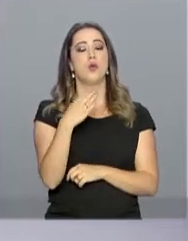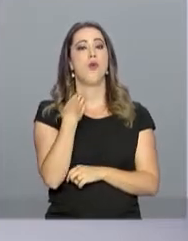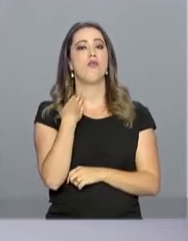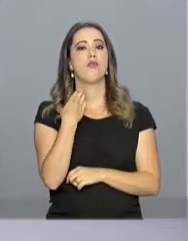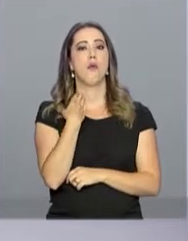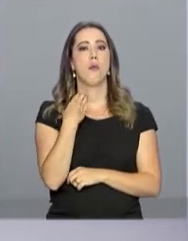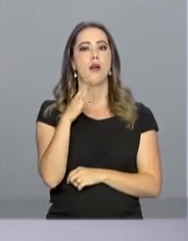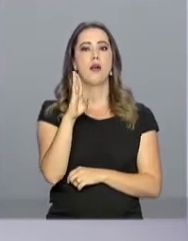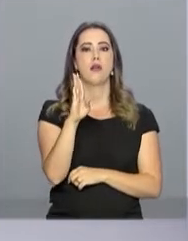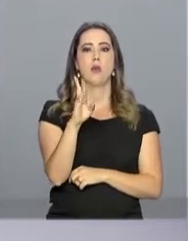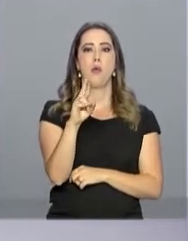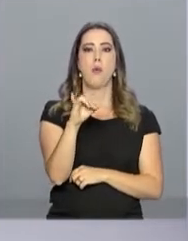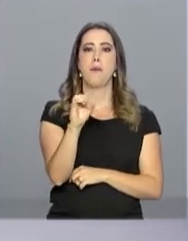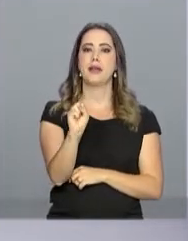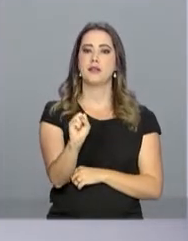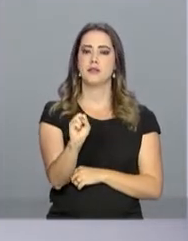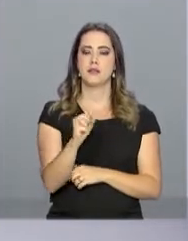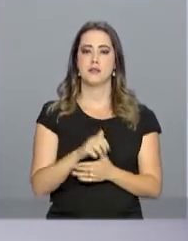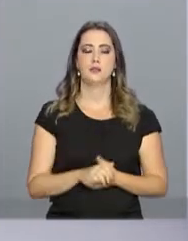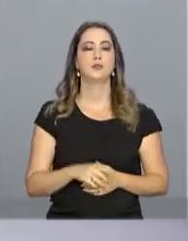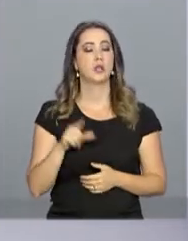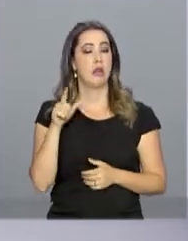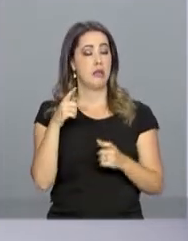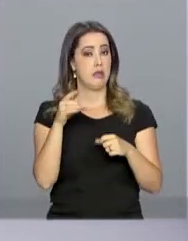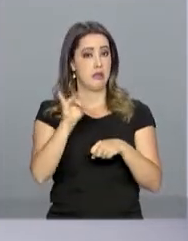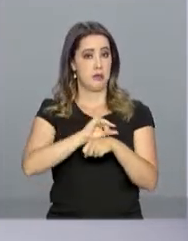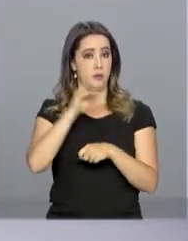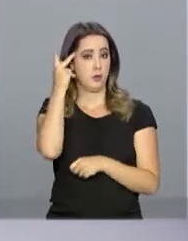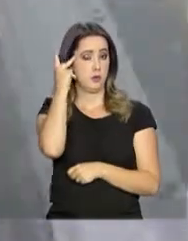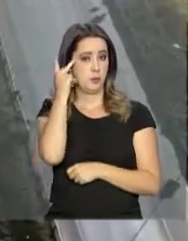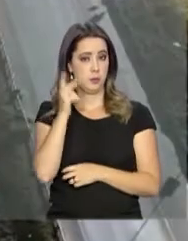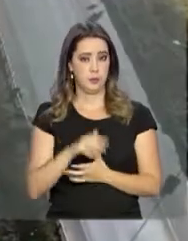de Desenvolvimento, o Banco do BRICS, em São Paulo.